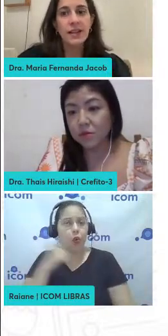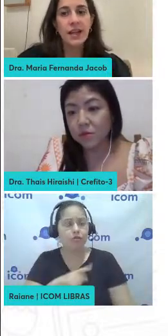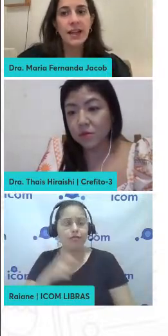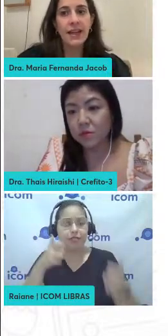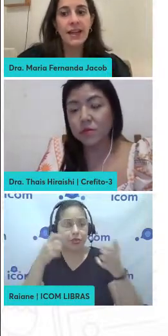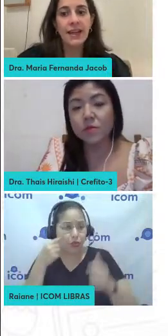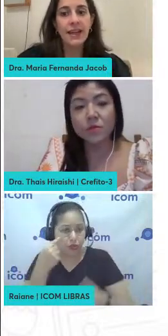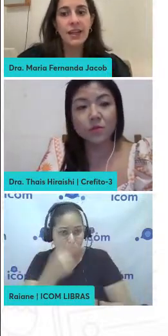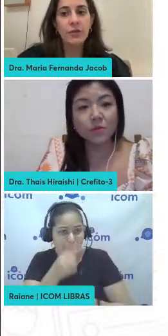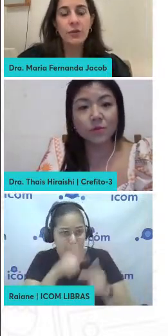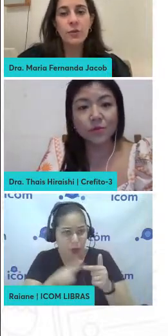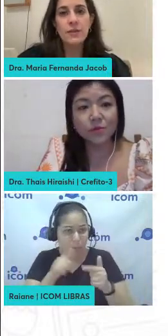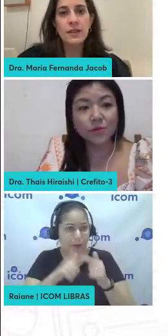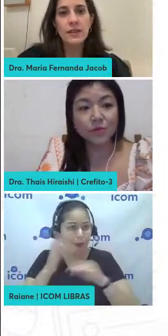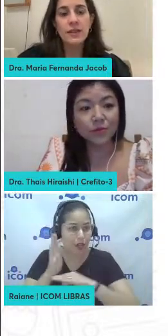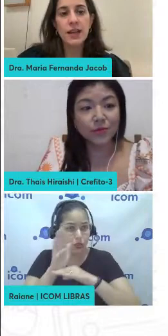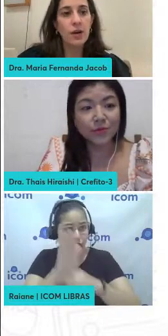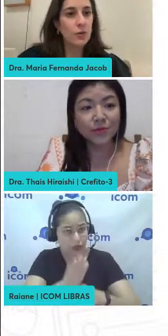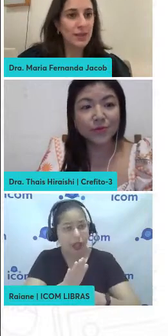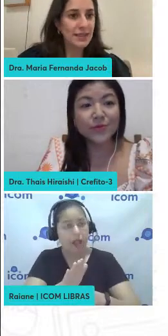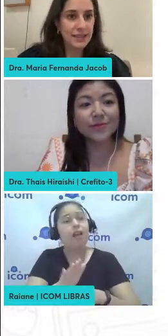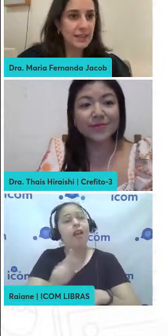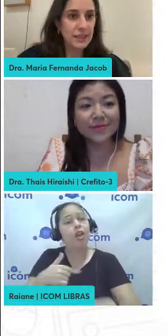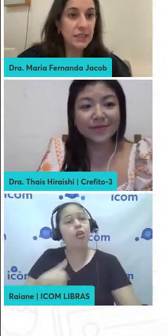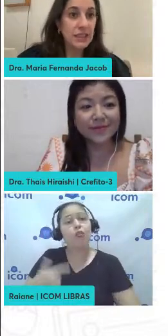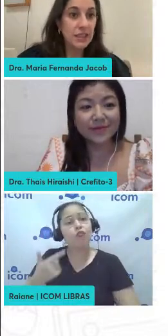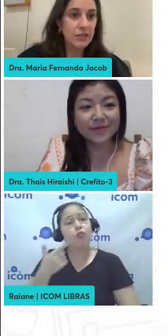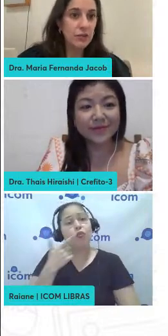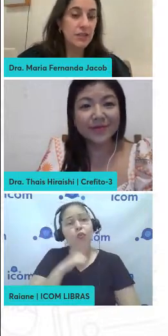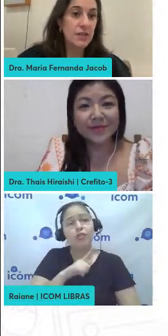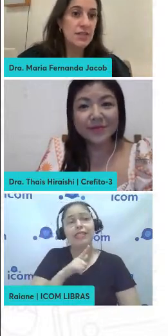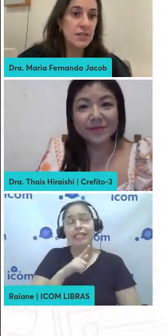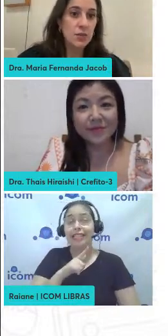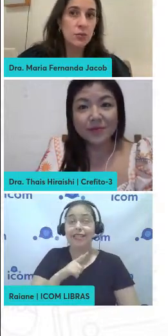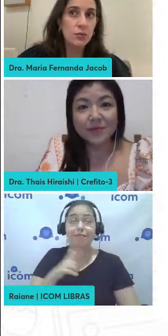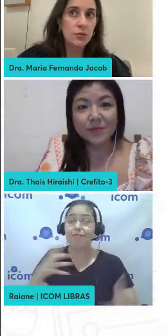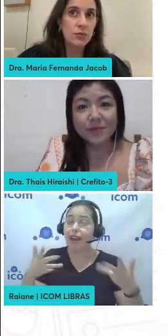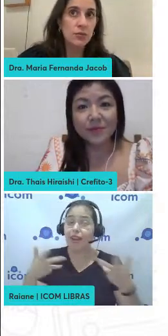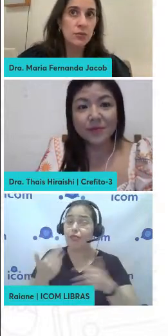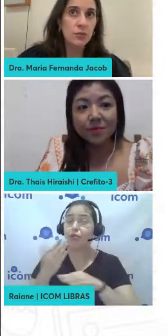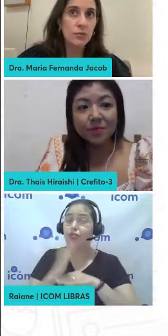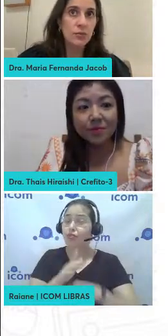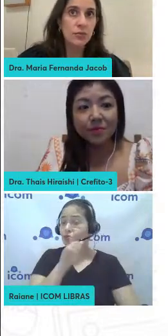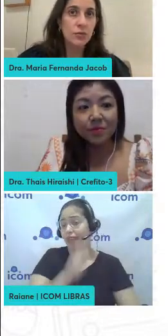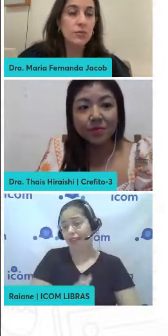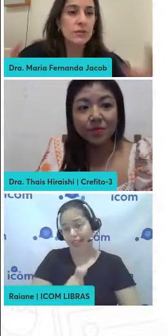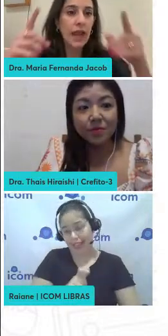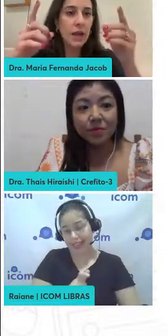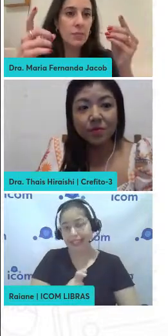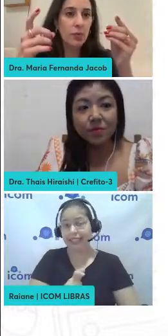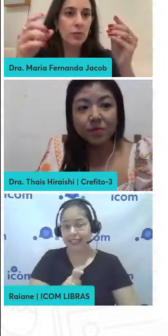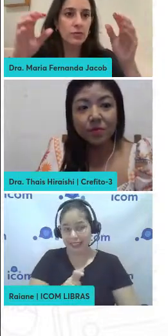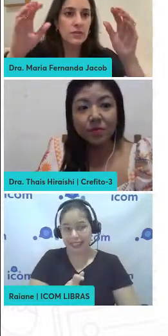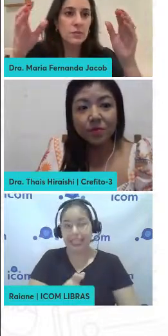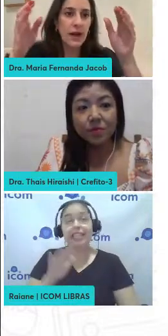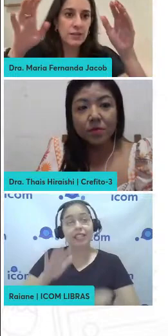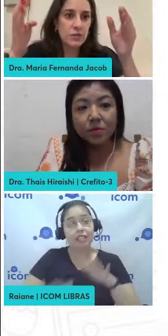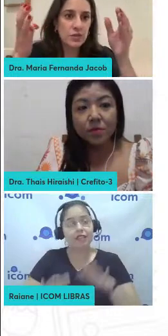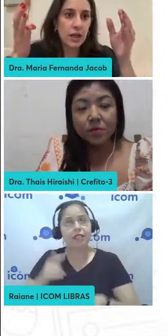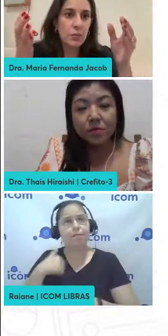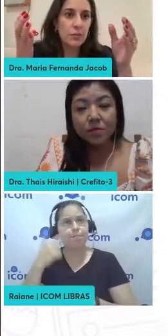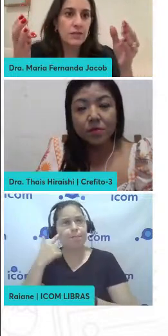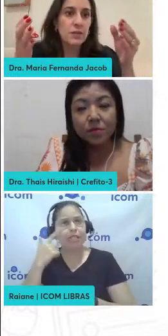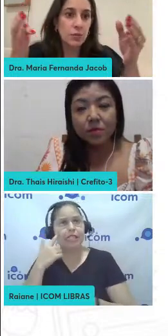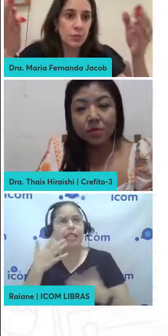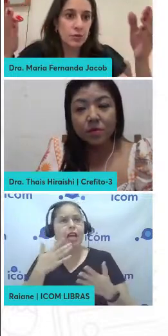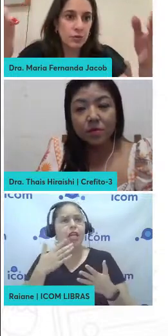direcionar, eu vou conseguir algo ali incrível, e às vezes num espaço